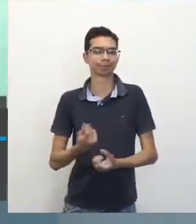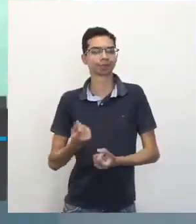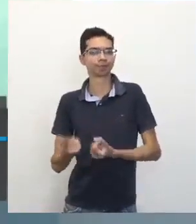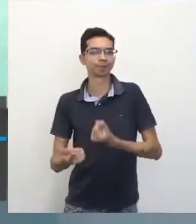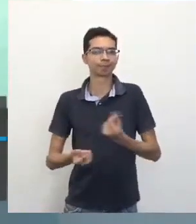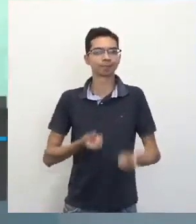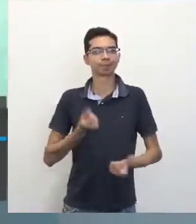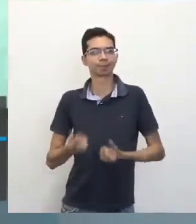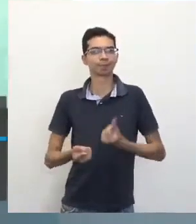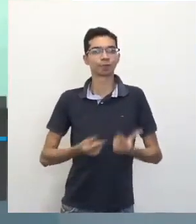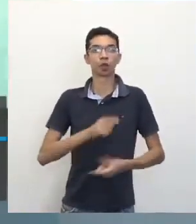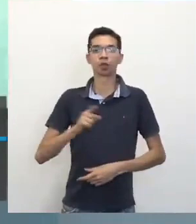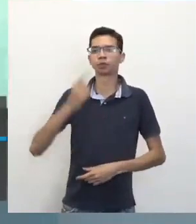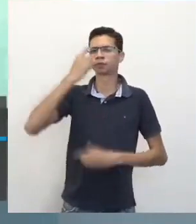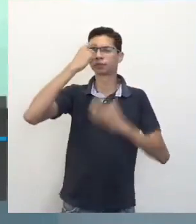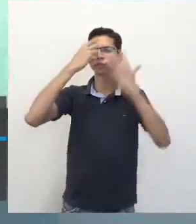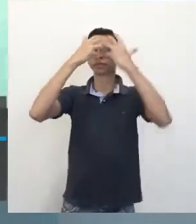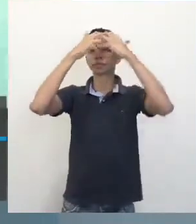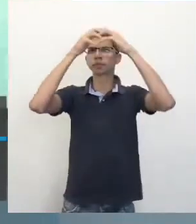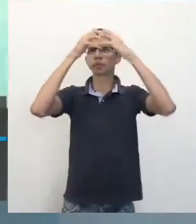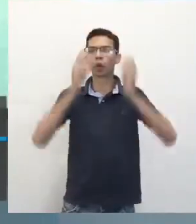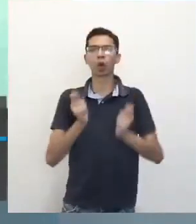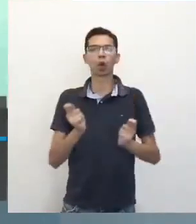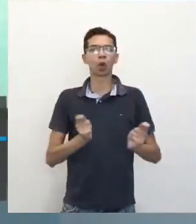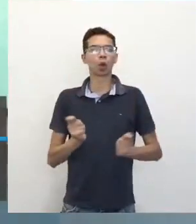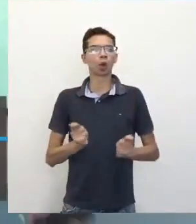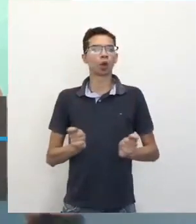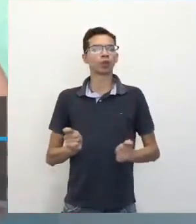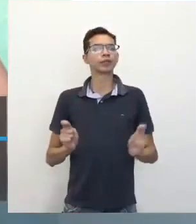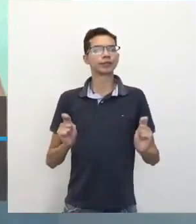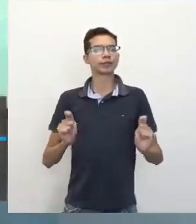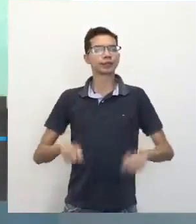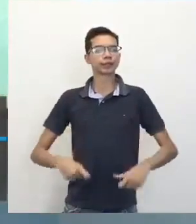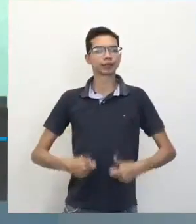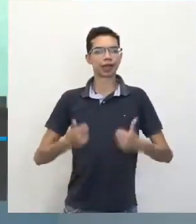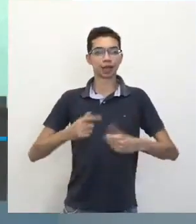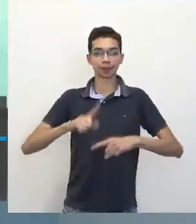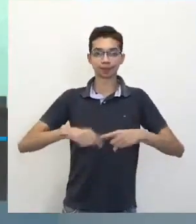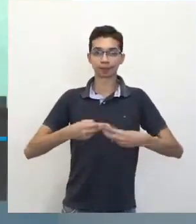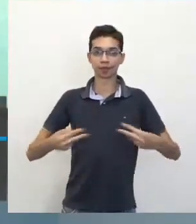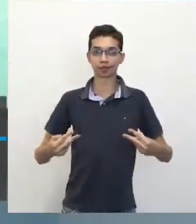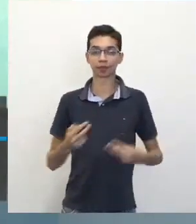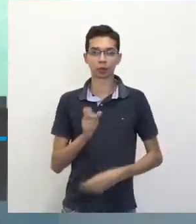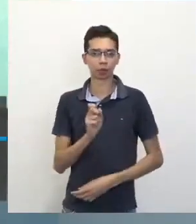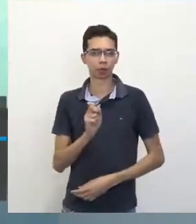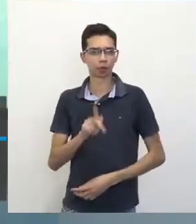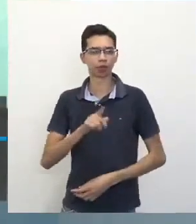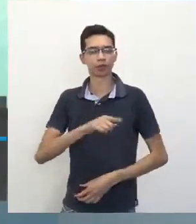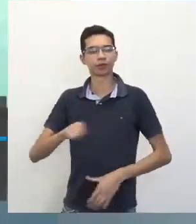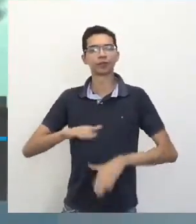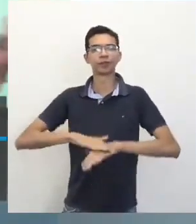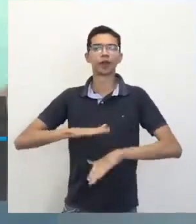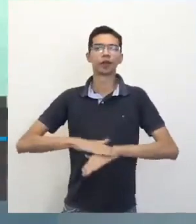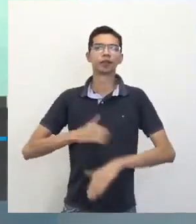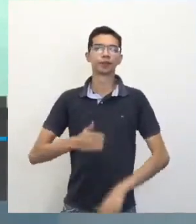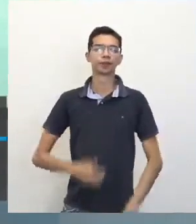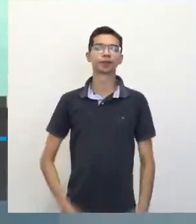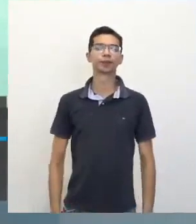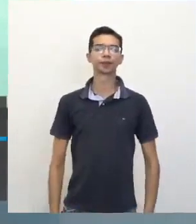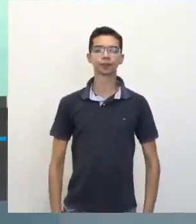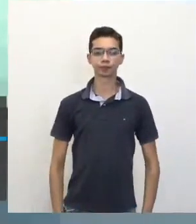que você começa já a controlar melhor esses materiais do que você está fazendo, tá ok? E aí, né,